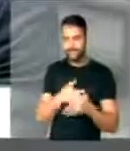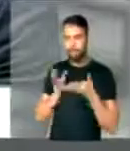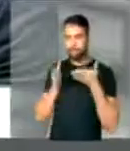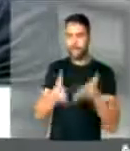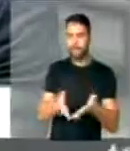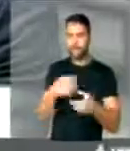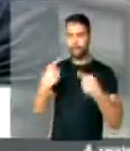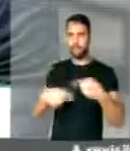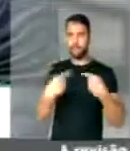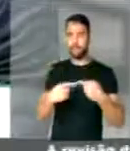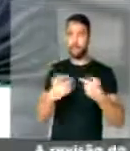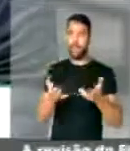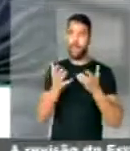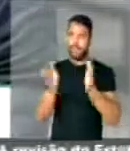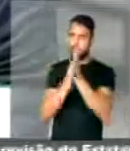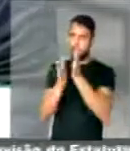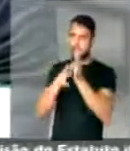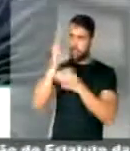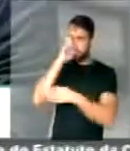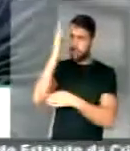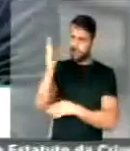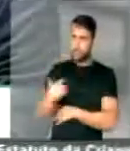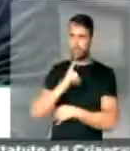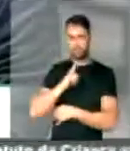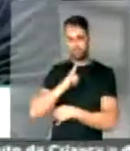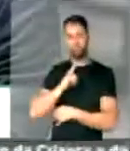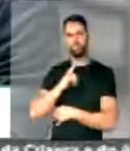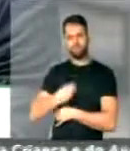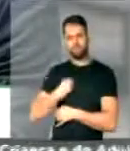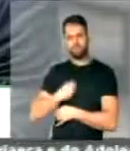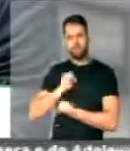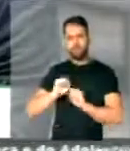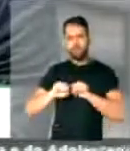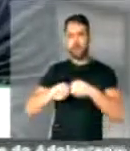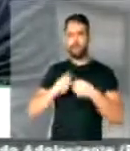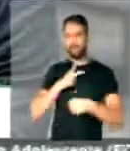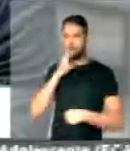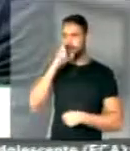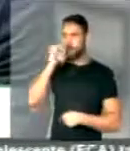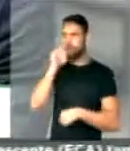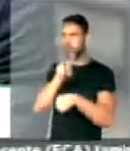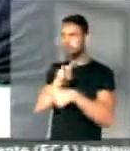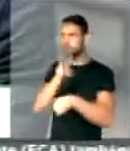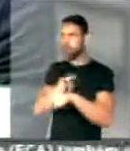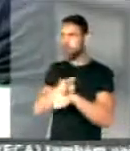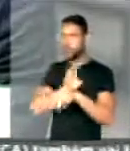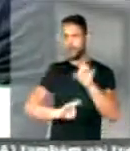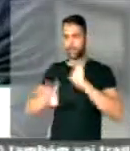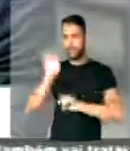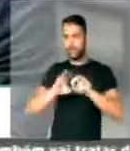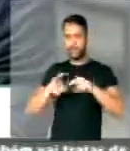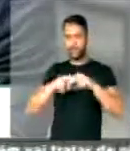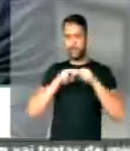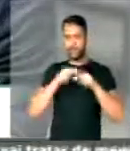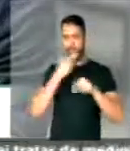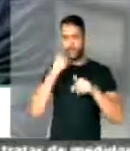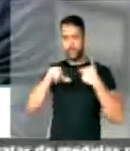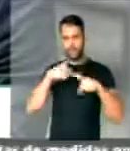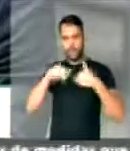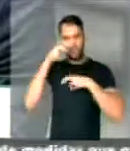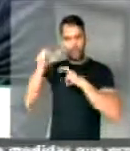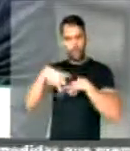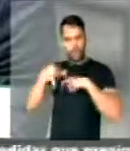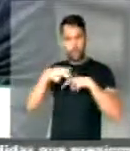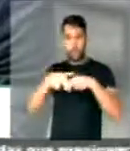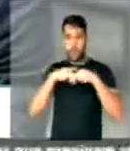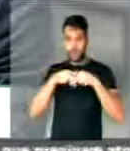todos nesse debate. Eu quero parabenizar Vossa Excelência, né, por ser tão intransigente nessa defesa, em especial dos trabalhadores rurais. Por